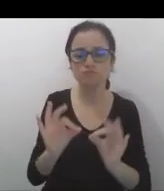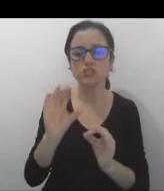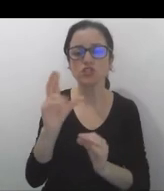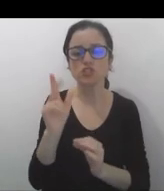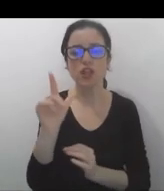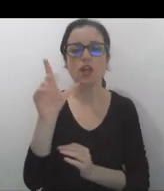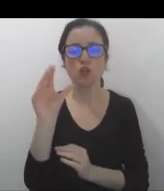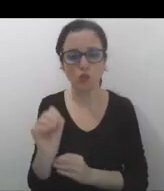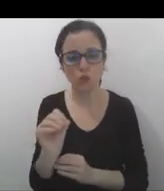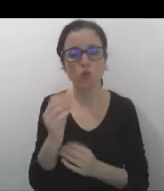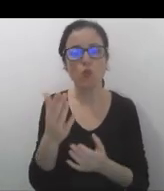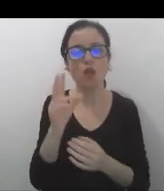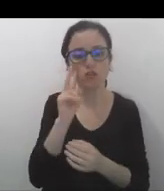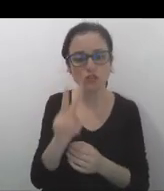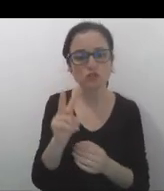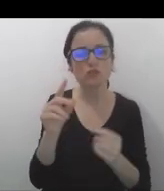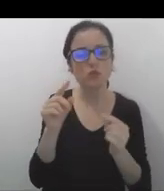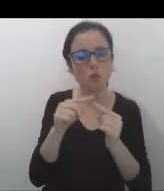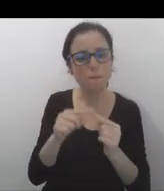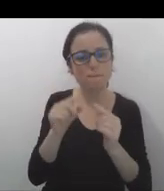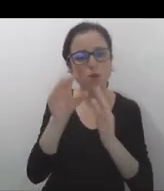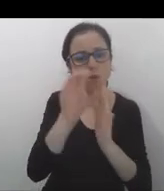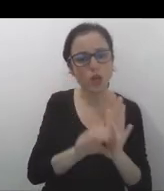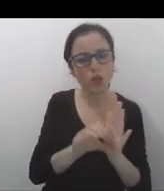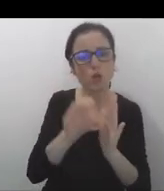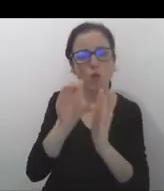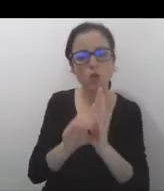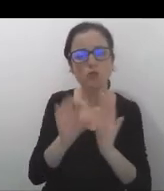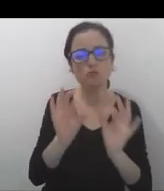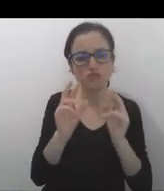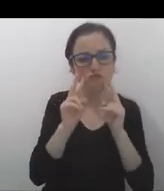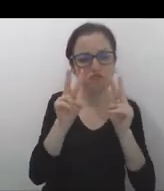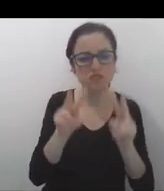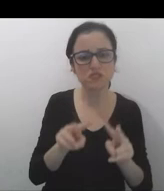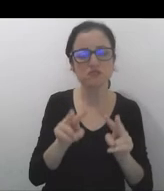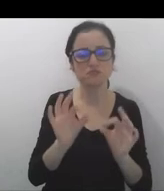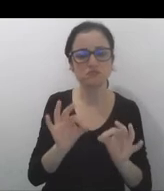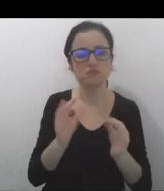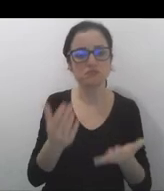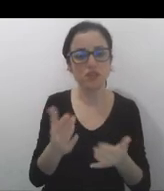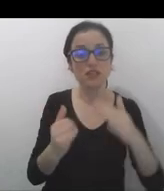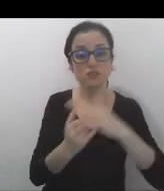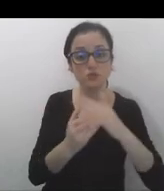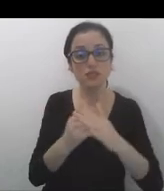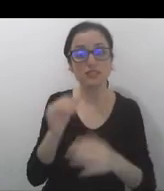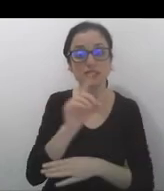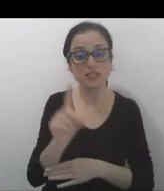sei lá, em Chicago, e aí a gente vê uma grande aproximação do